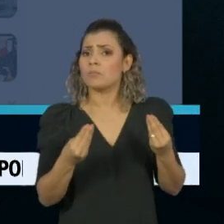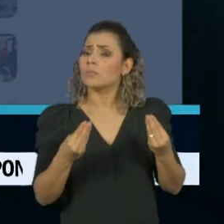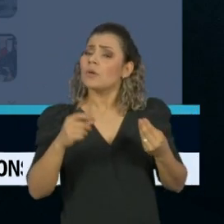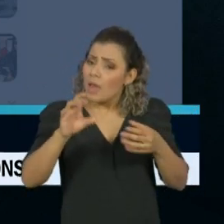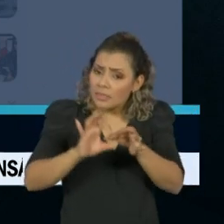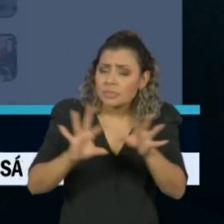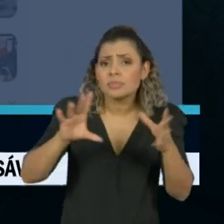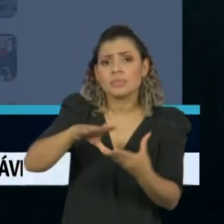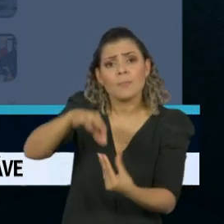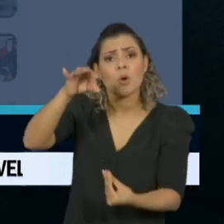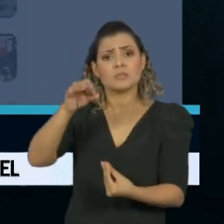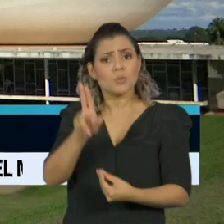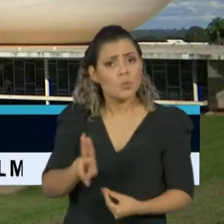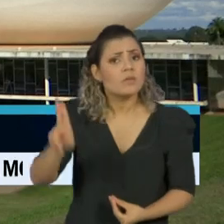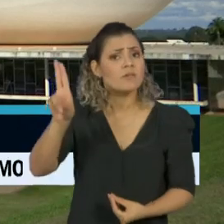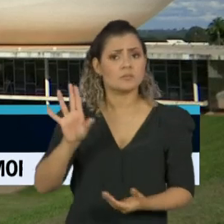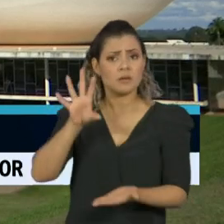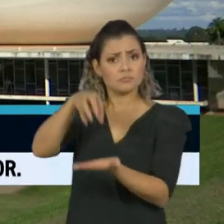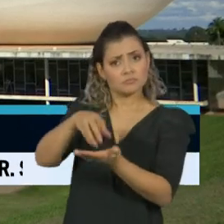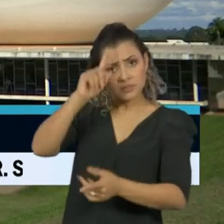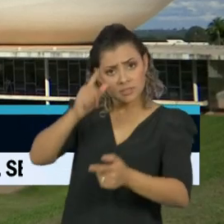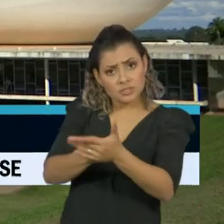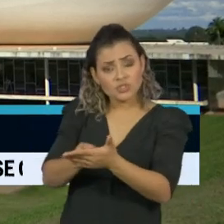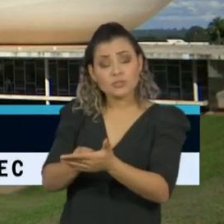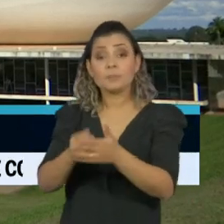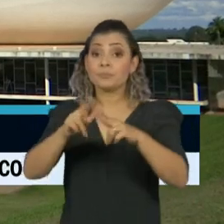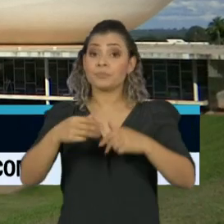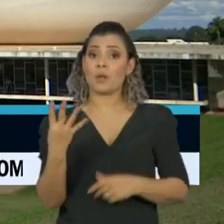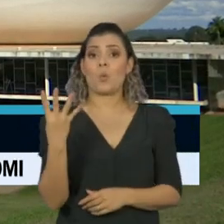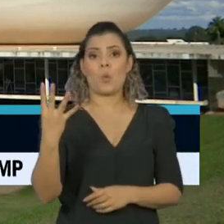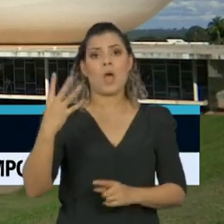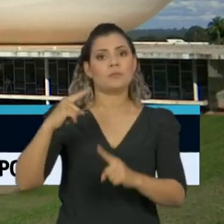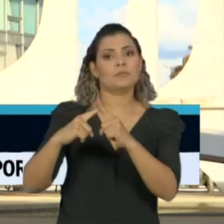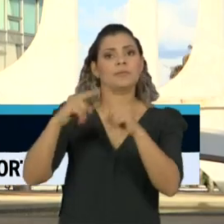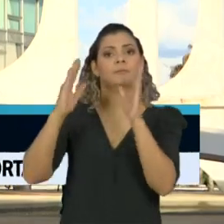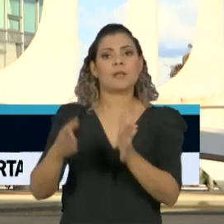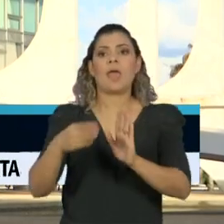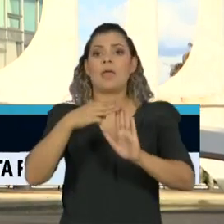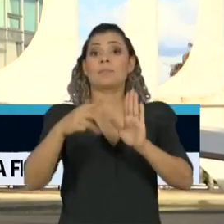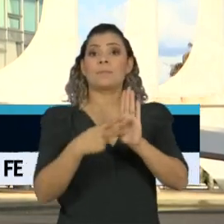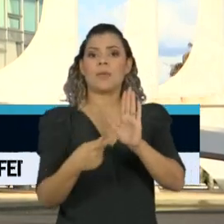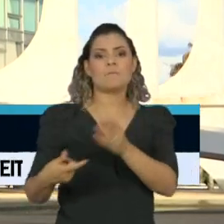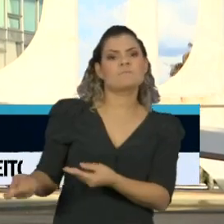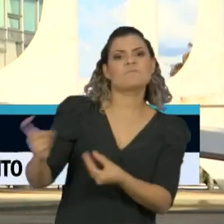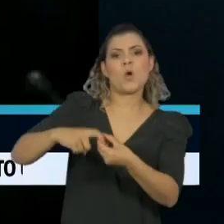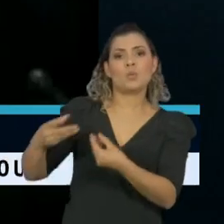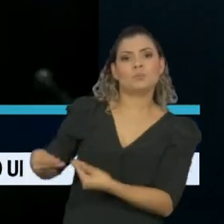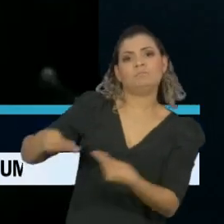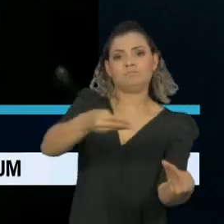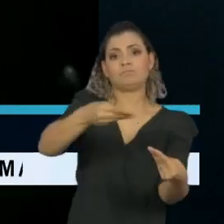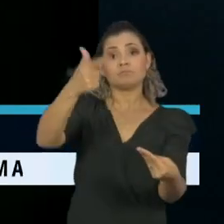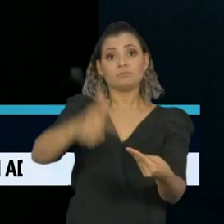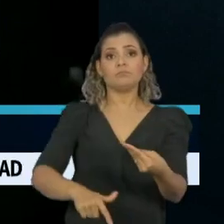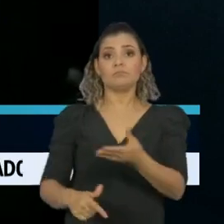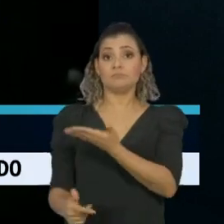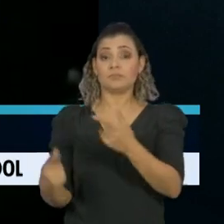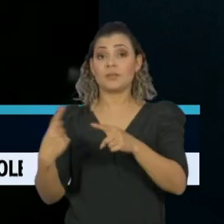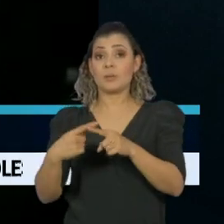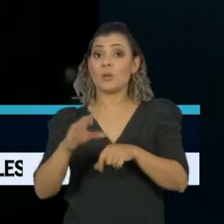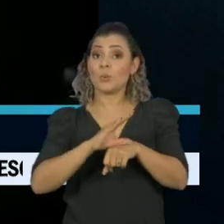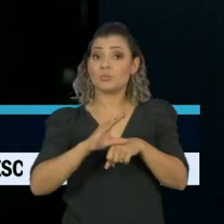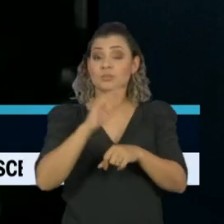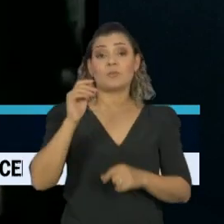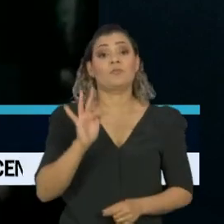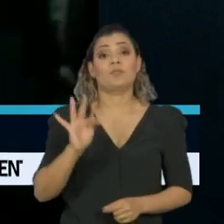da gestão democrática das universidades esta foi a quarta vez que uma medida provisória foi devolvido ao governo desde a promulgação da